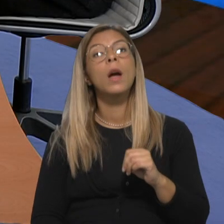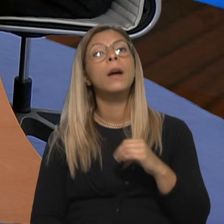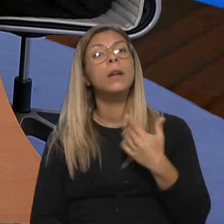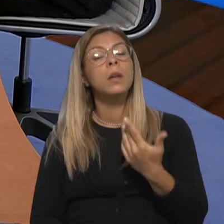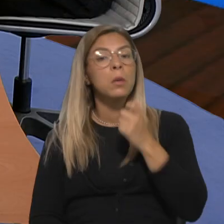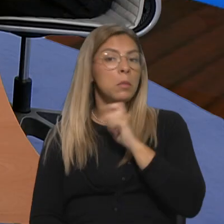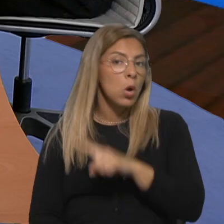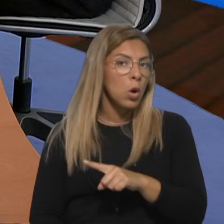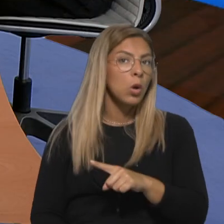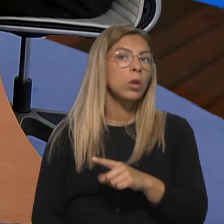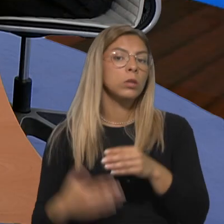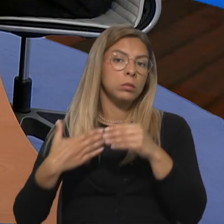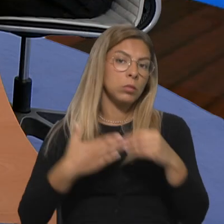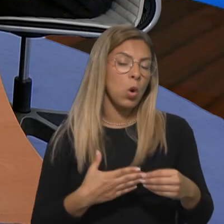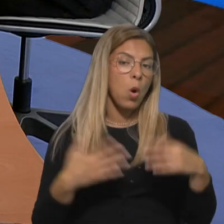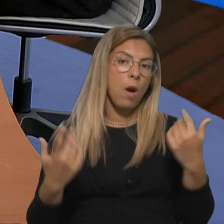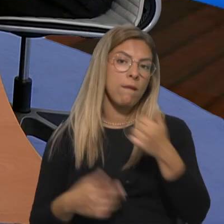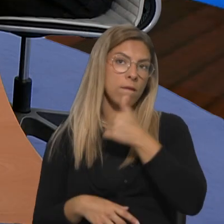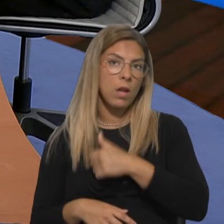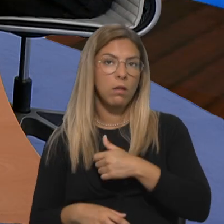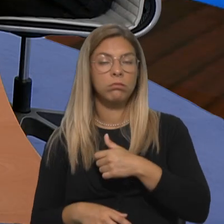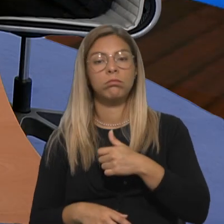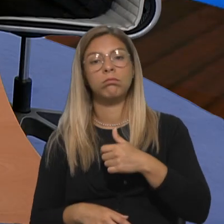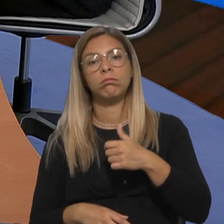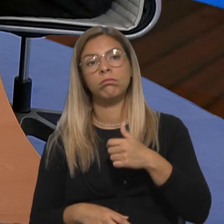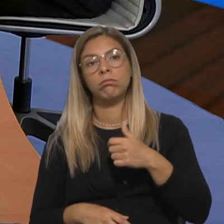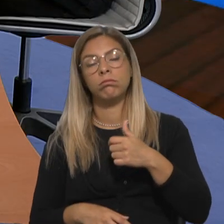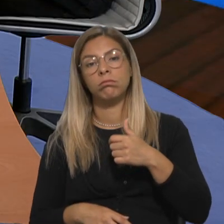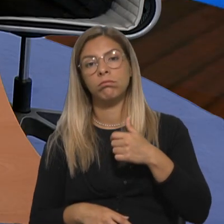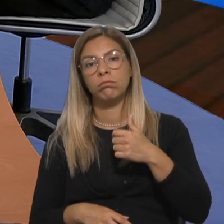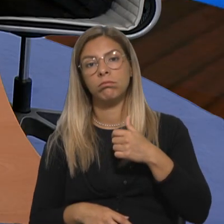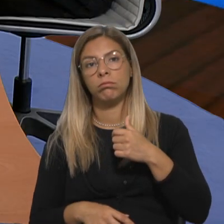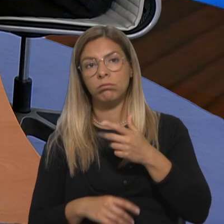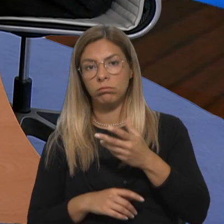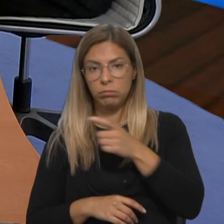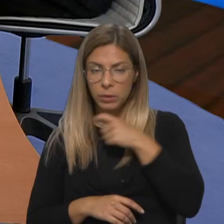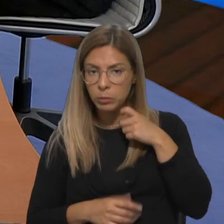ou sacerdotes, jesuítas ou outros consagrados.